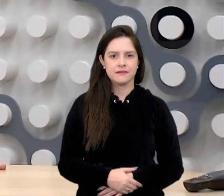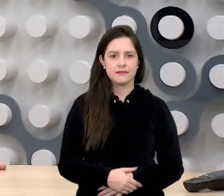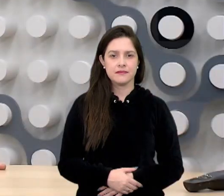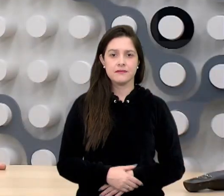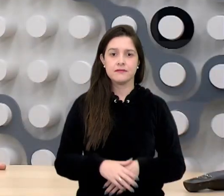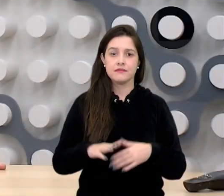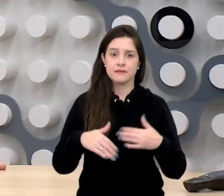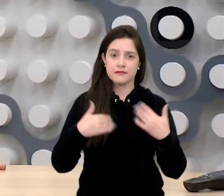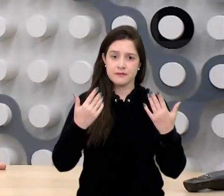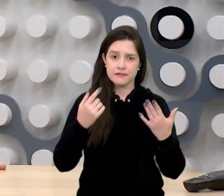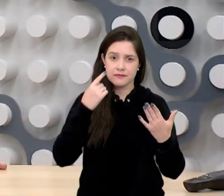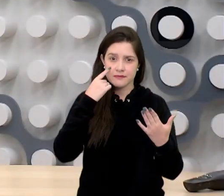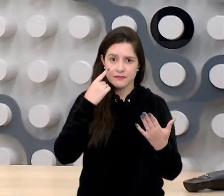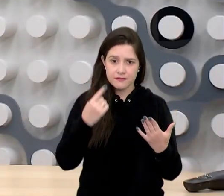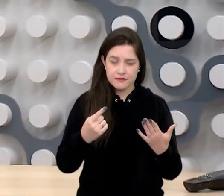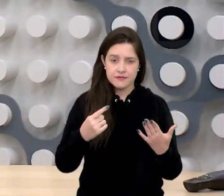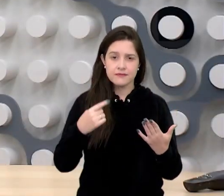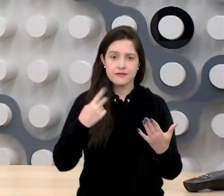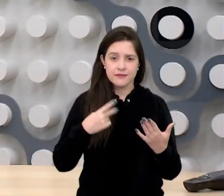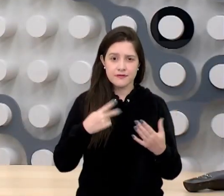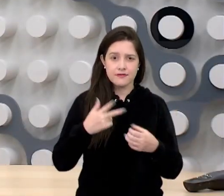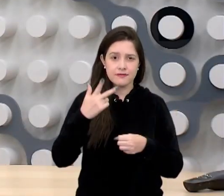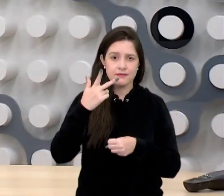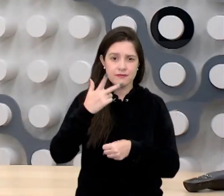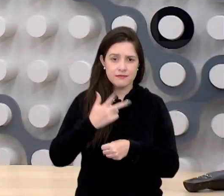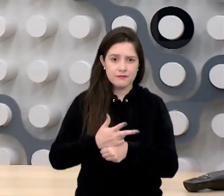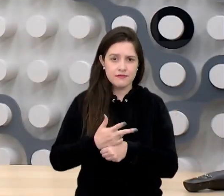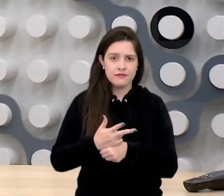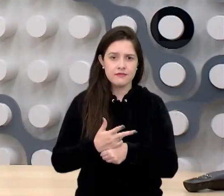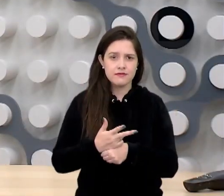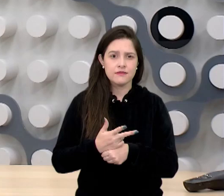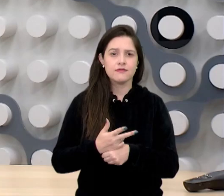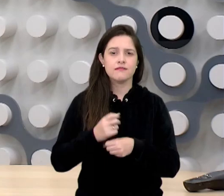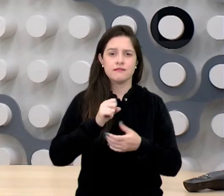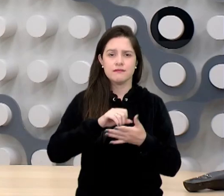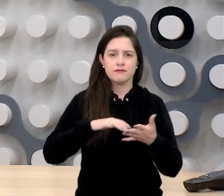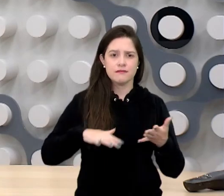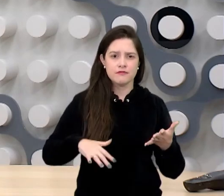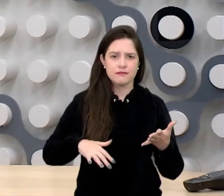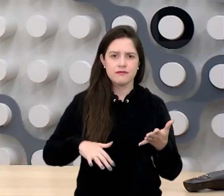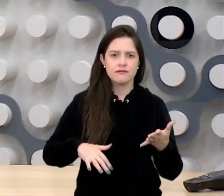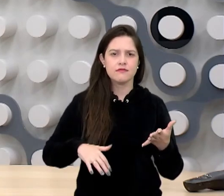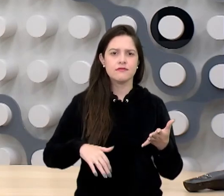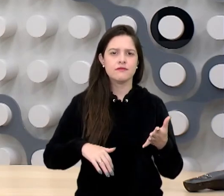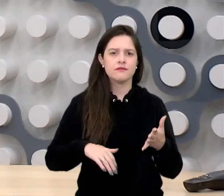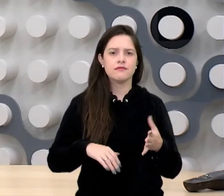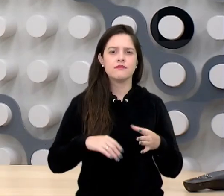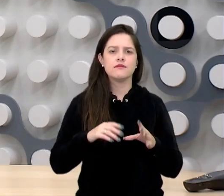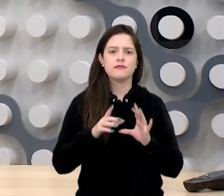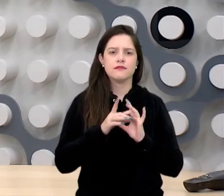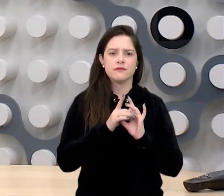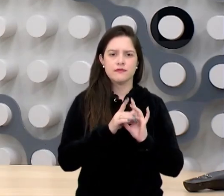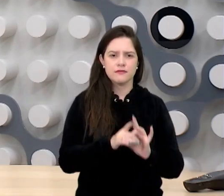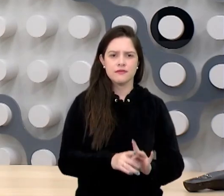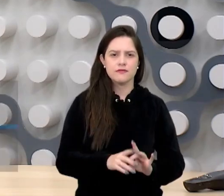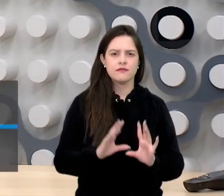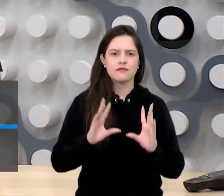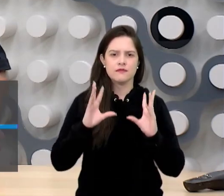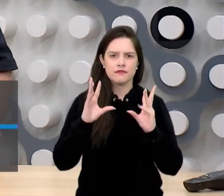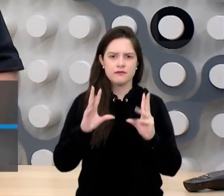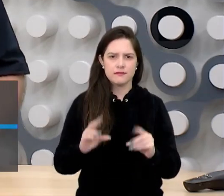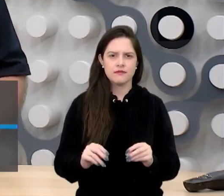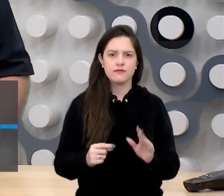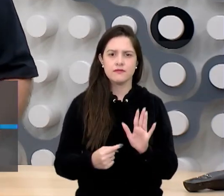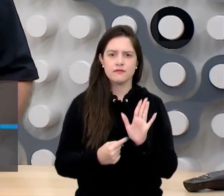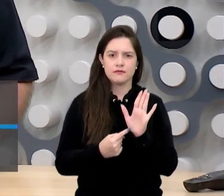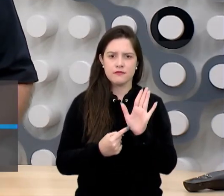Bom, é isso aí. Então, nesse vídeo a gente viu tudo que a gente viu na atividade 1, né? Na verdade foi uma síntese, né, de todo aquele trabalho que